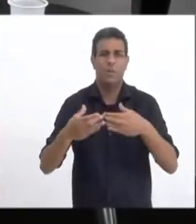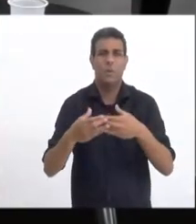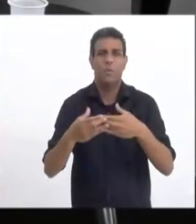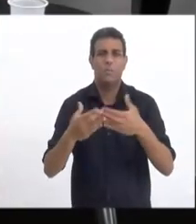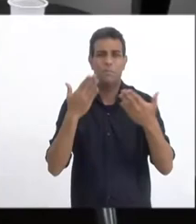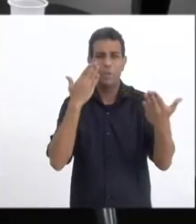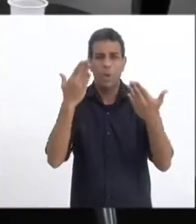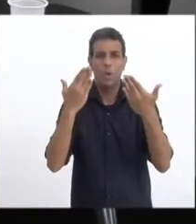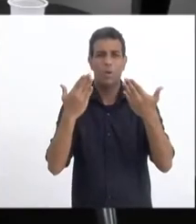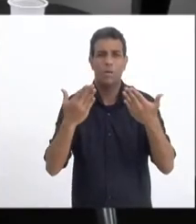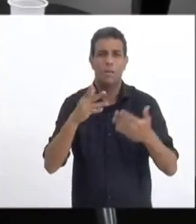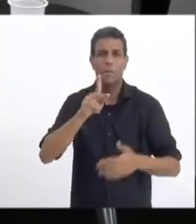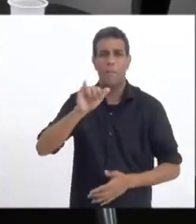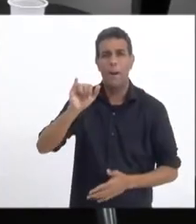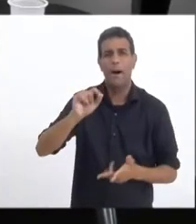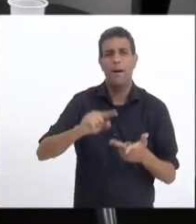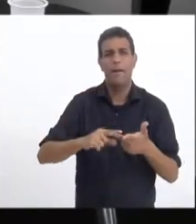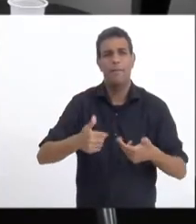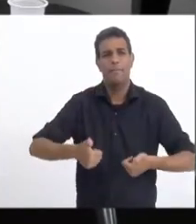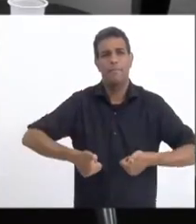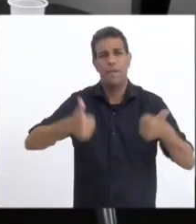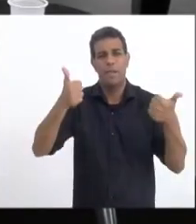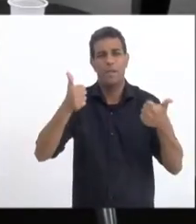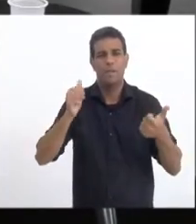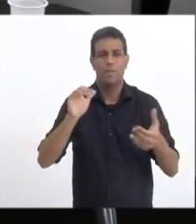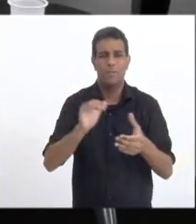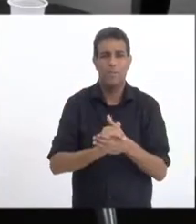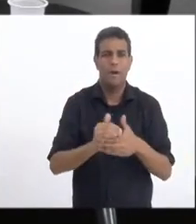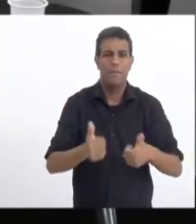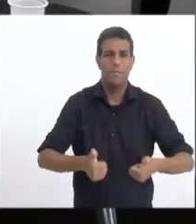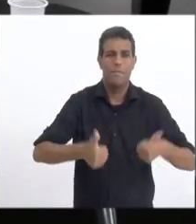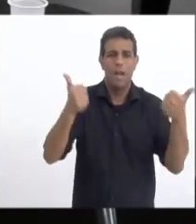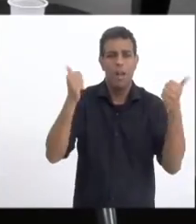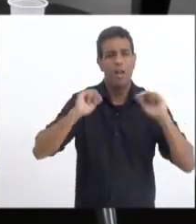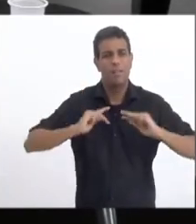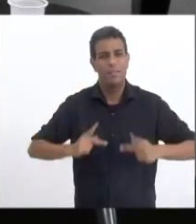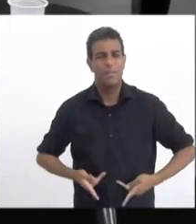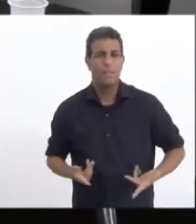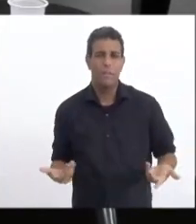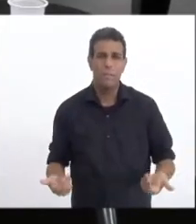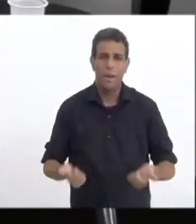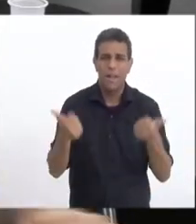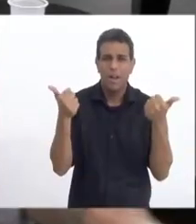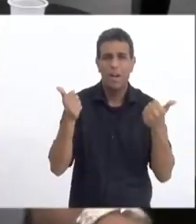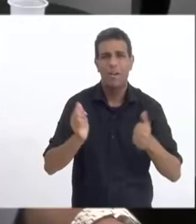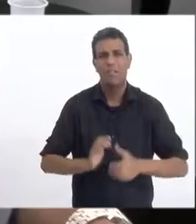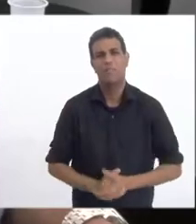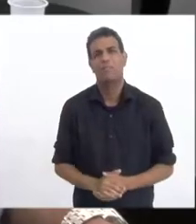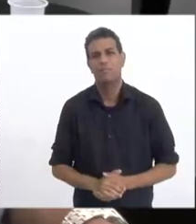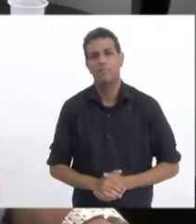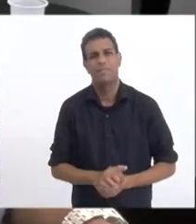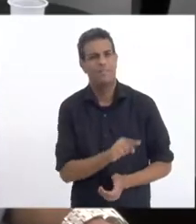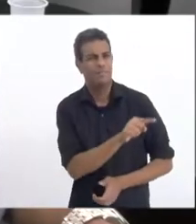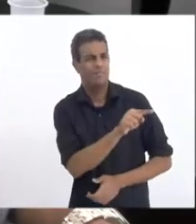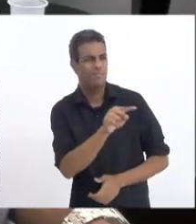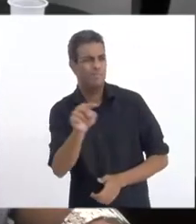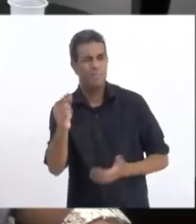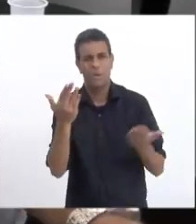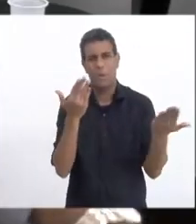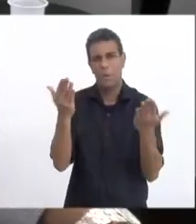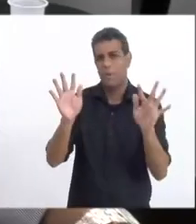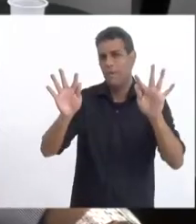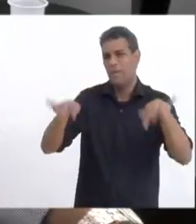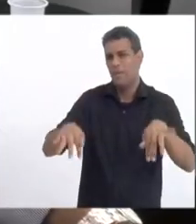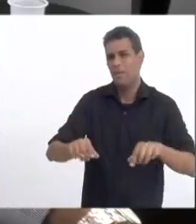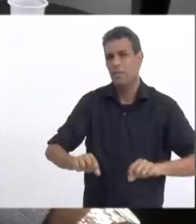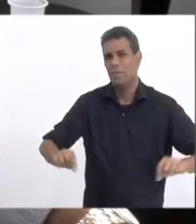melhor, um esposo melhor, né? Um ser humano melhor. E aí eu encerrar a minha fala,